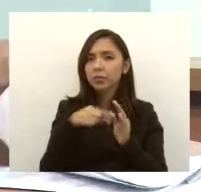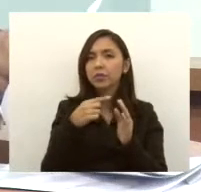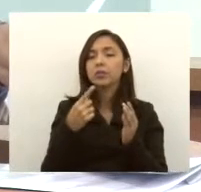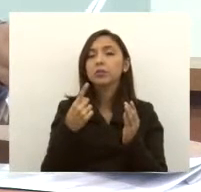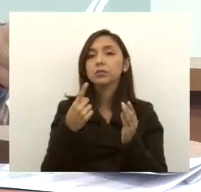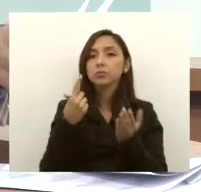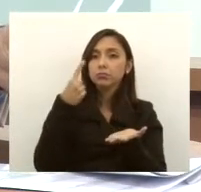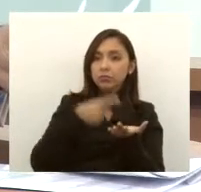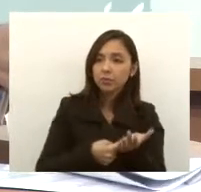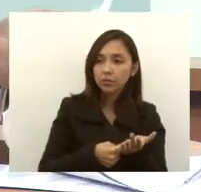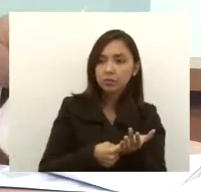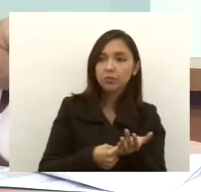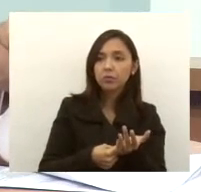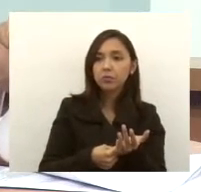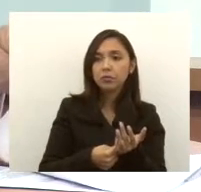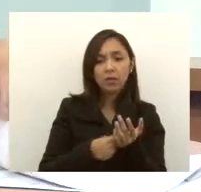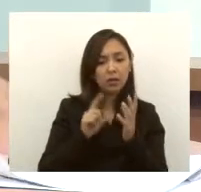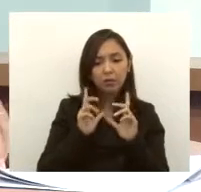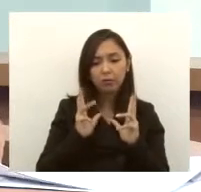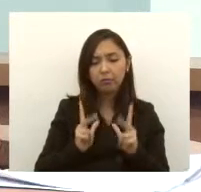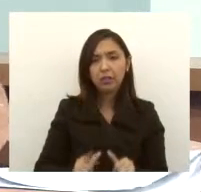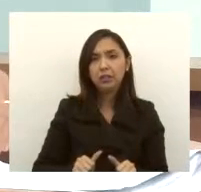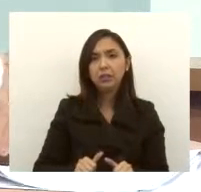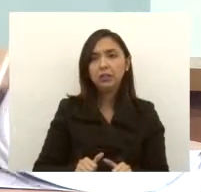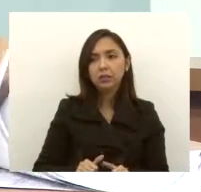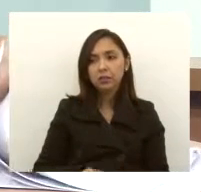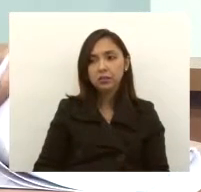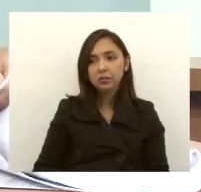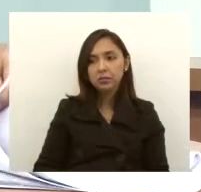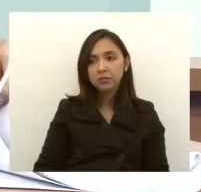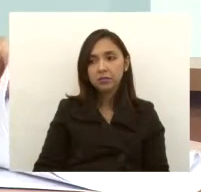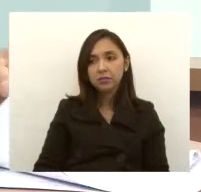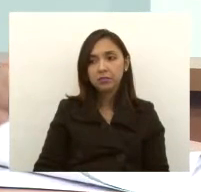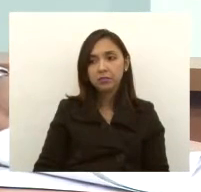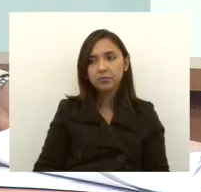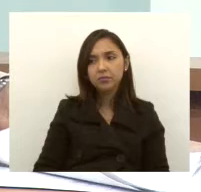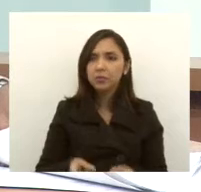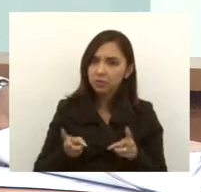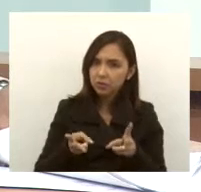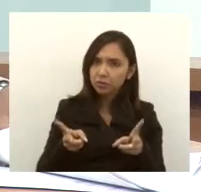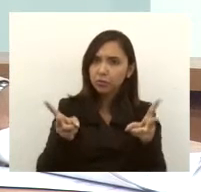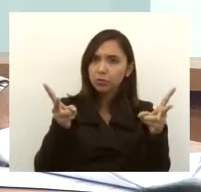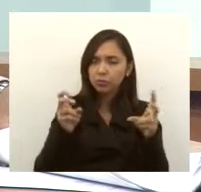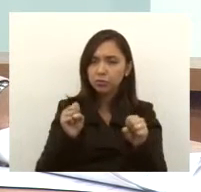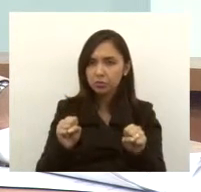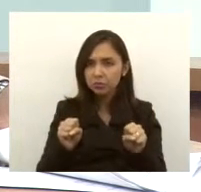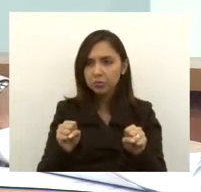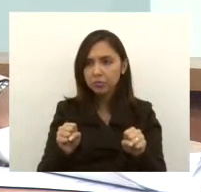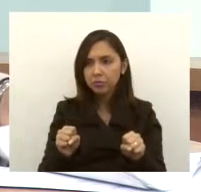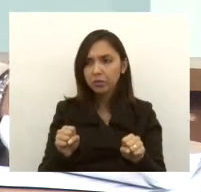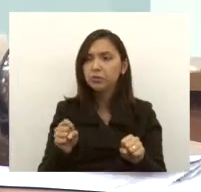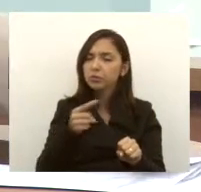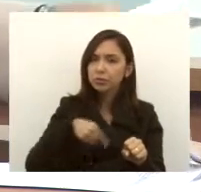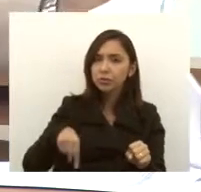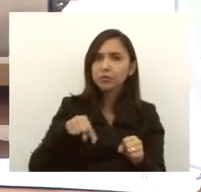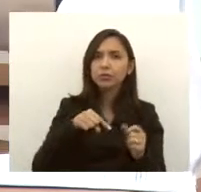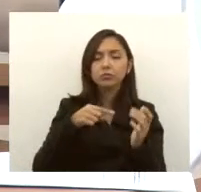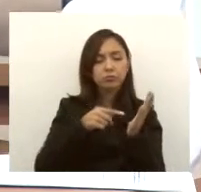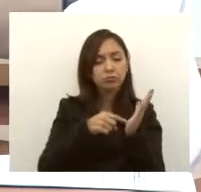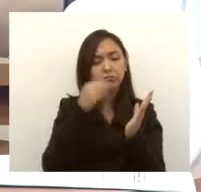gente limpar a pauta. Podemos dar continuidade aqui? Será que nós podemos